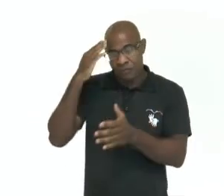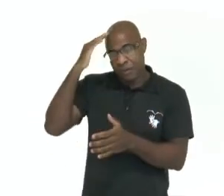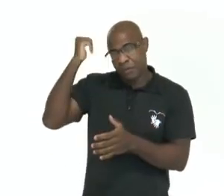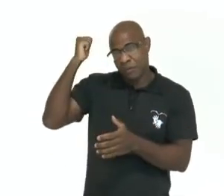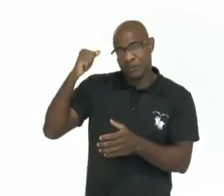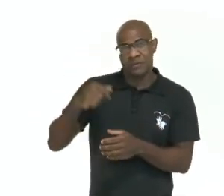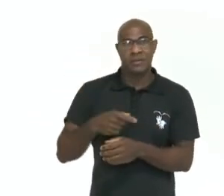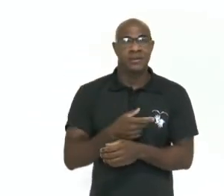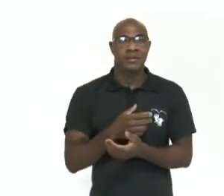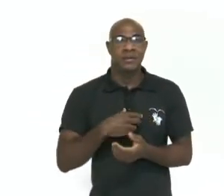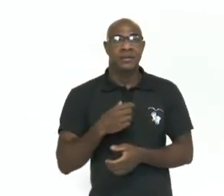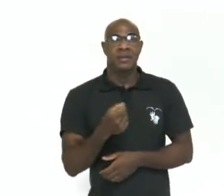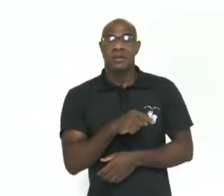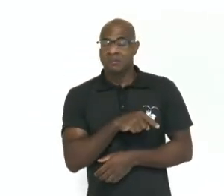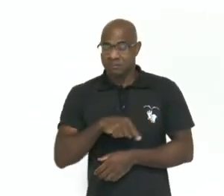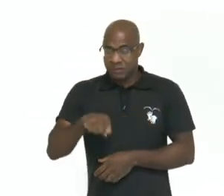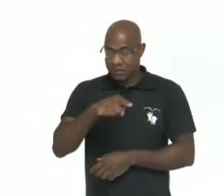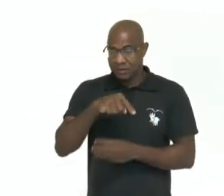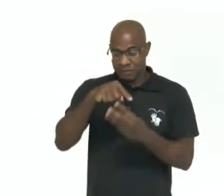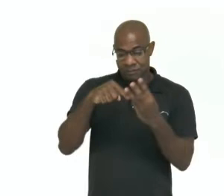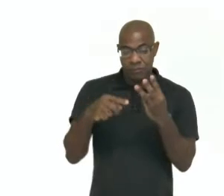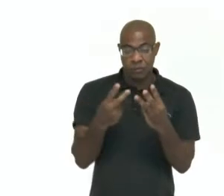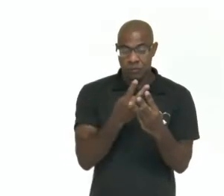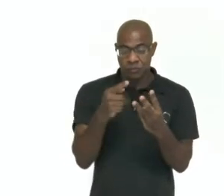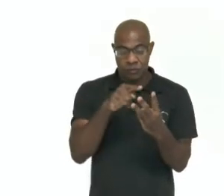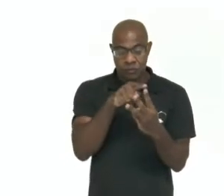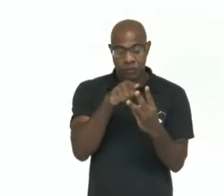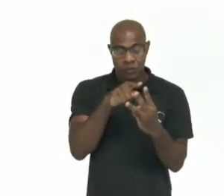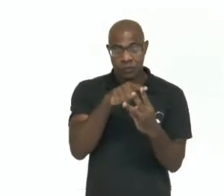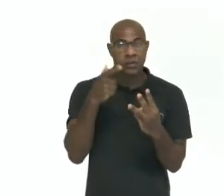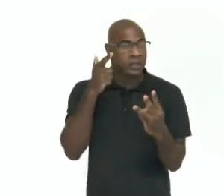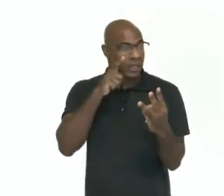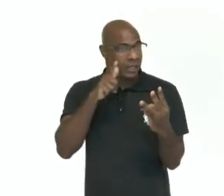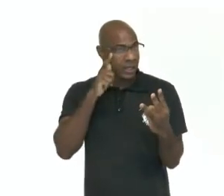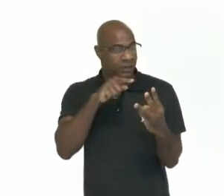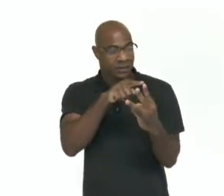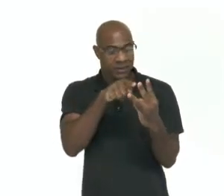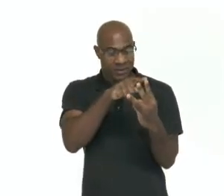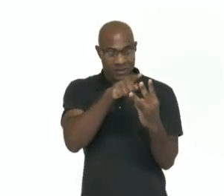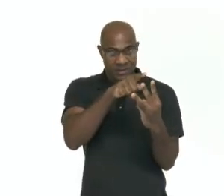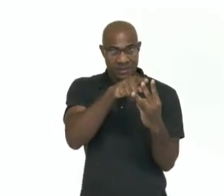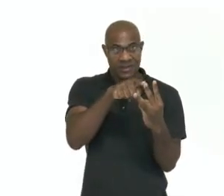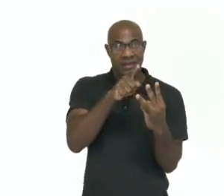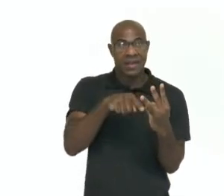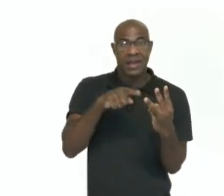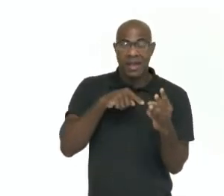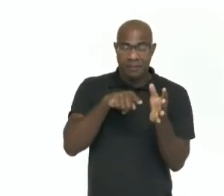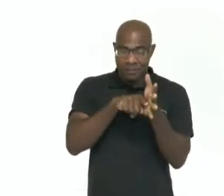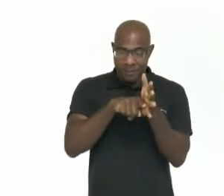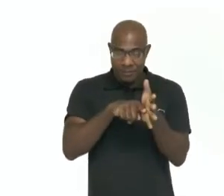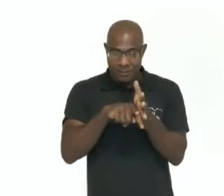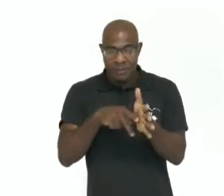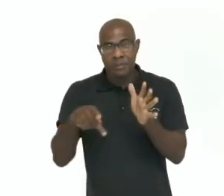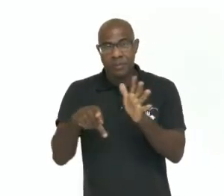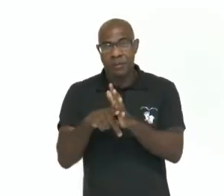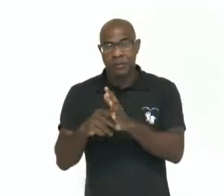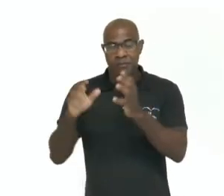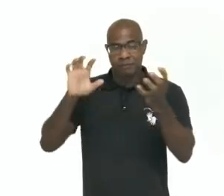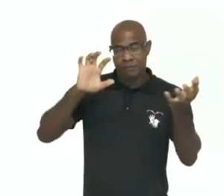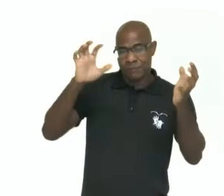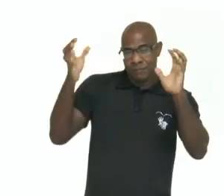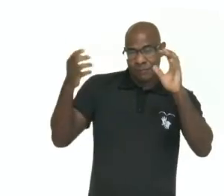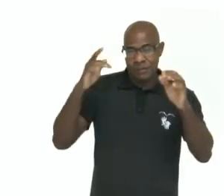complexos, dos quais o clima é um exemplo. 2 dos 3 ganhadores, daí vem o nome deles, são cientistas climáticos que transferiram